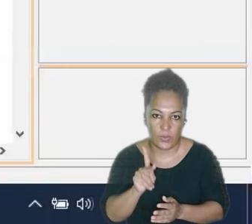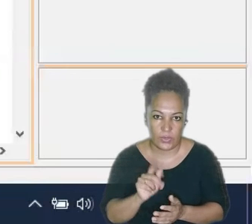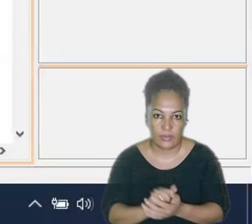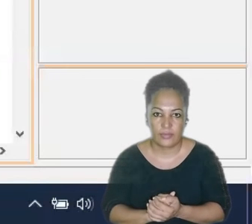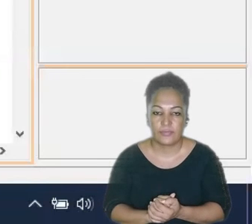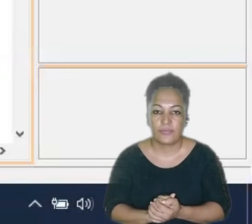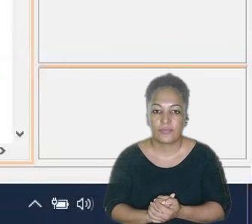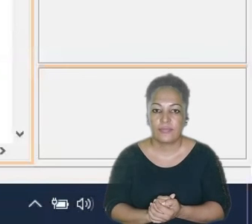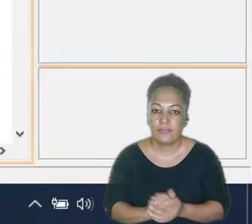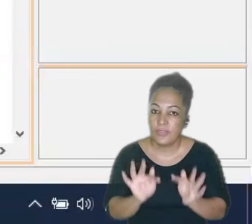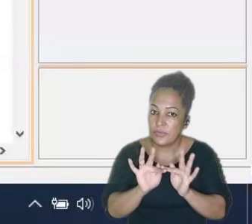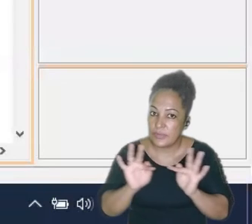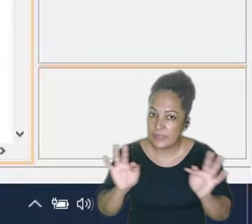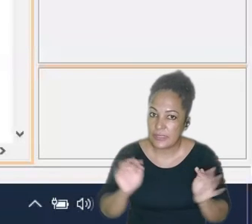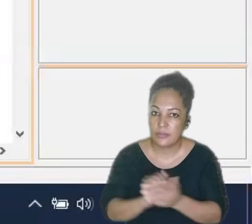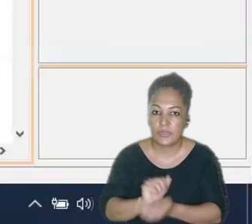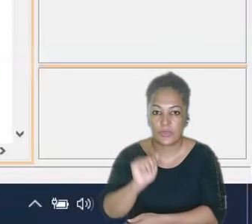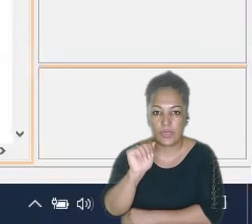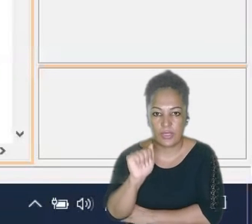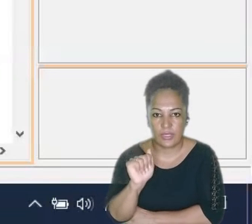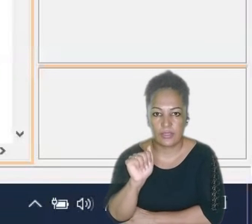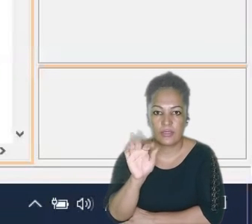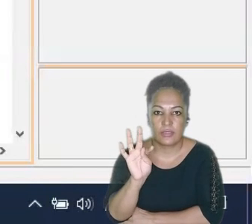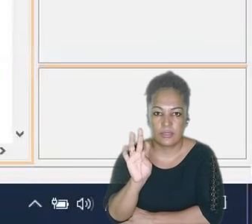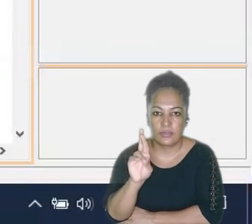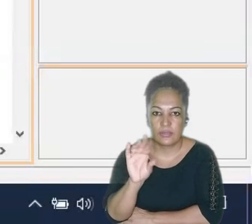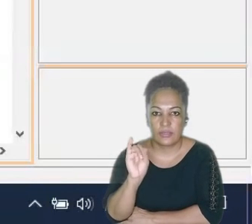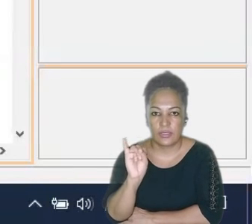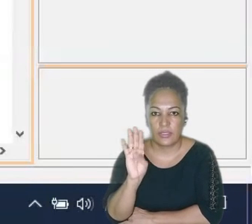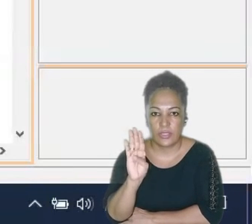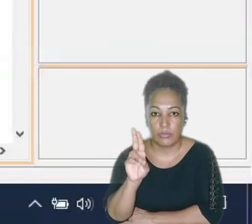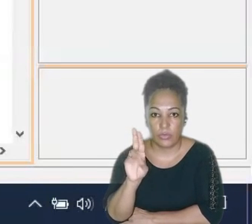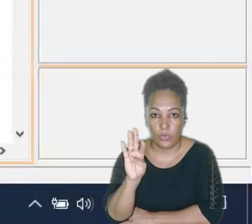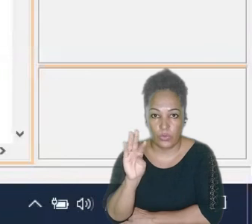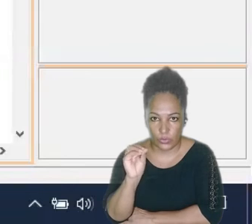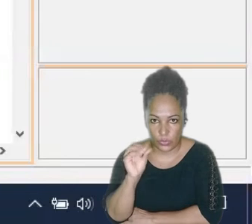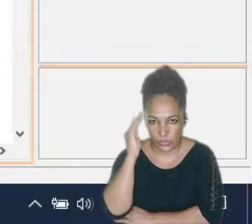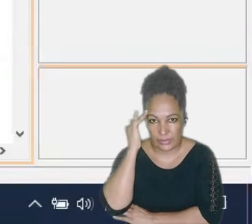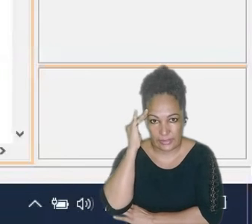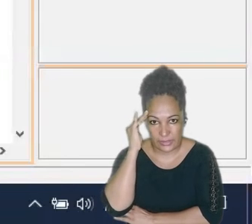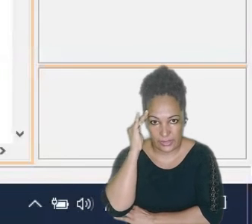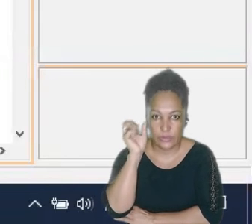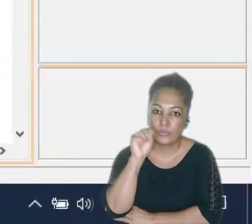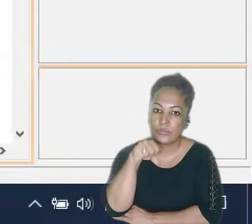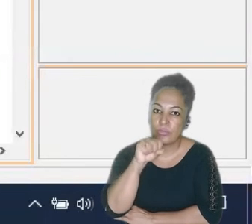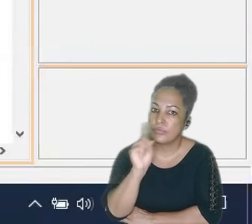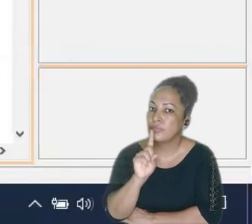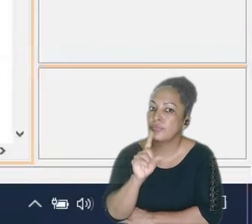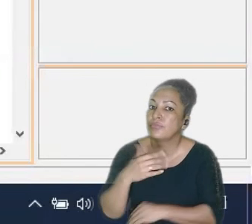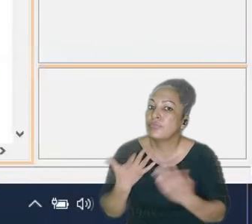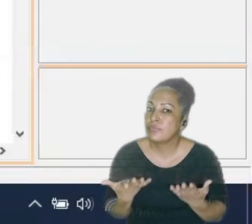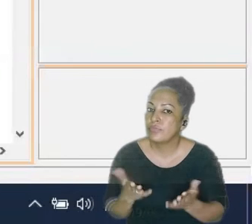um atributo chamado passageiro, um atributo simples chamado passageiro na tabela venda. Entenderam isso,